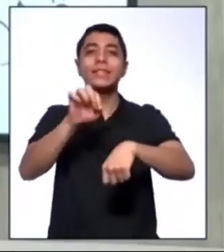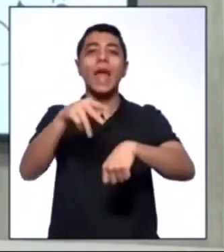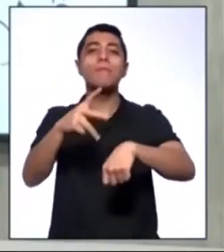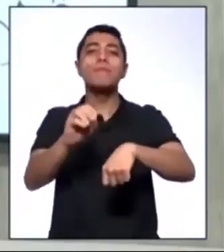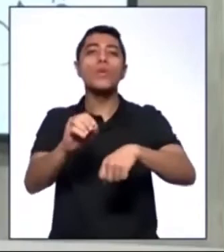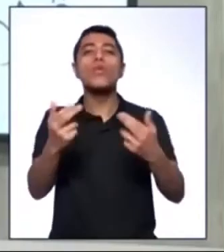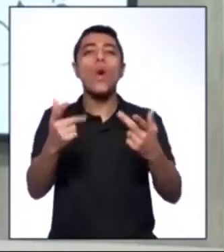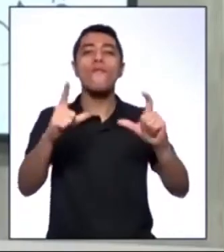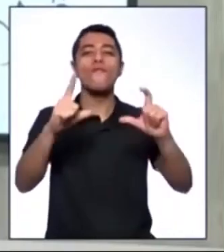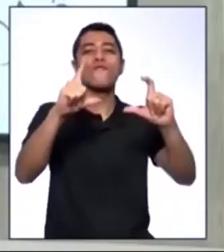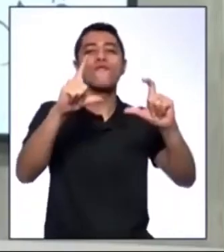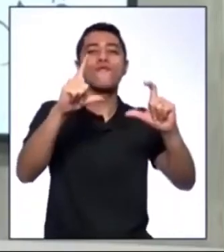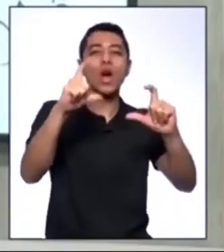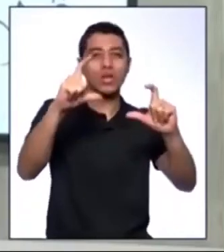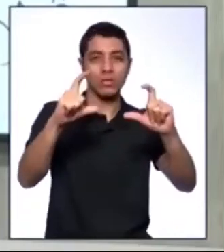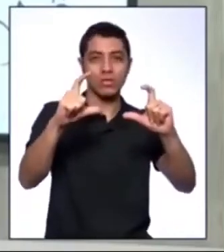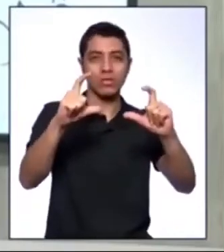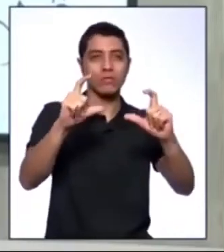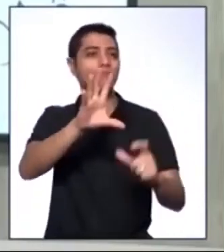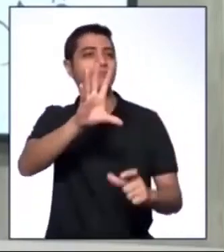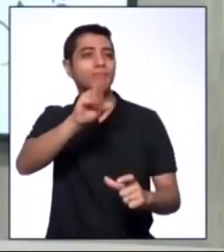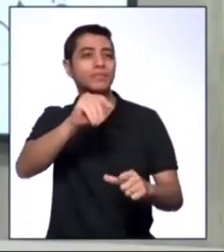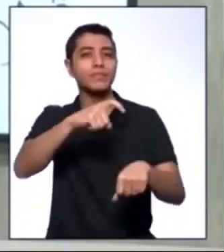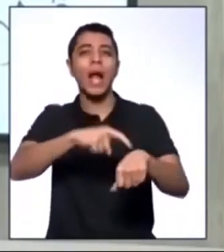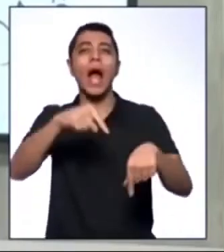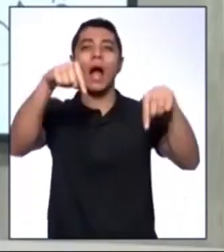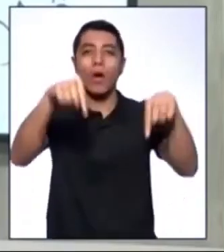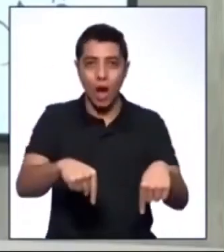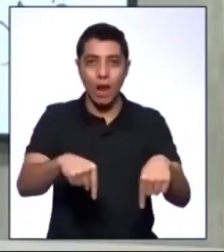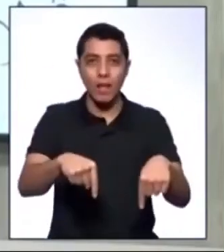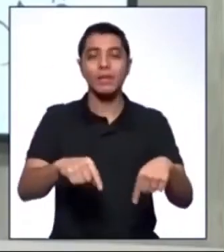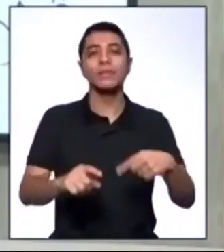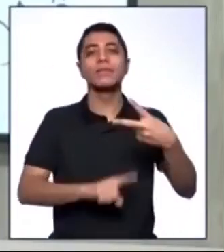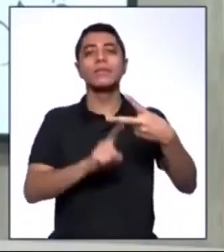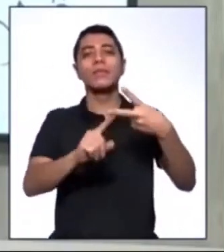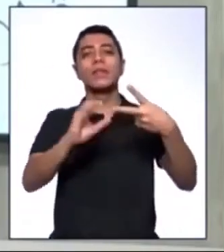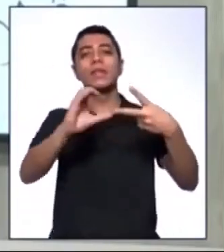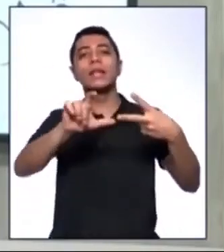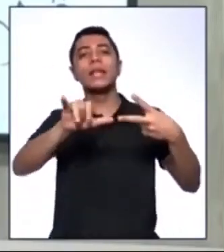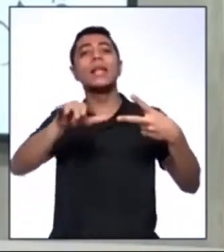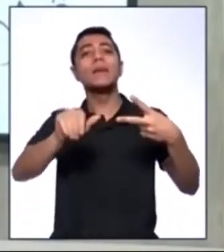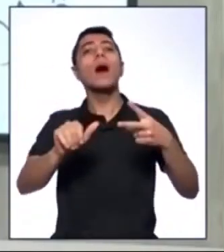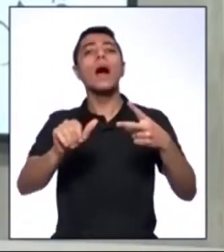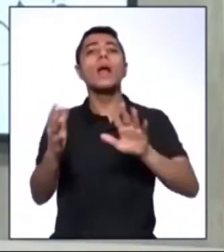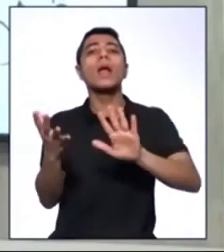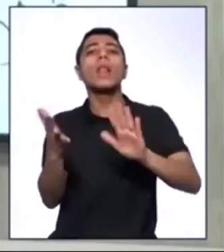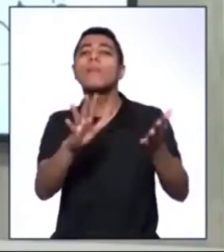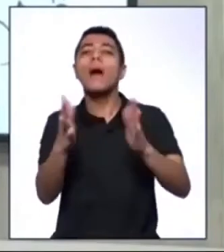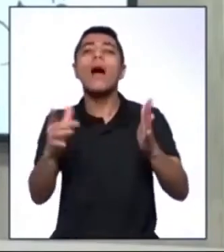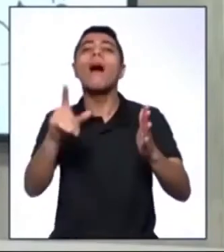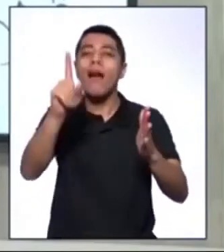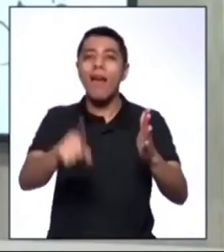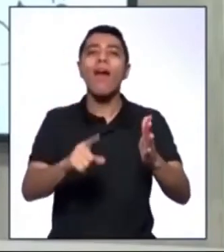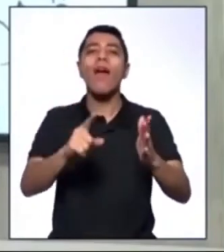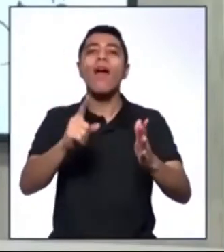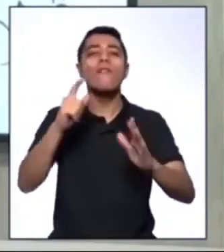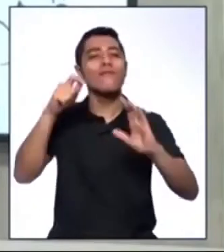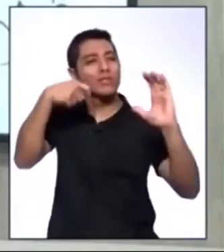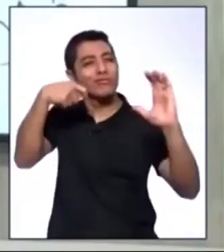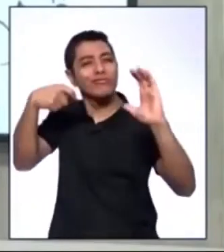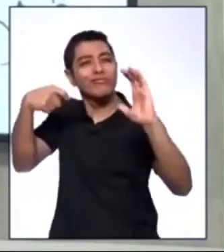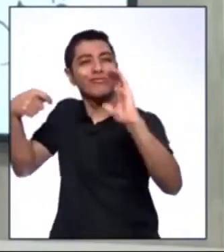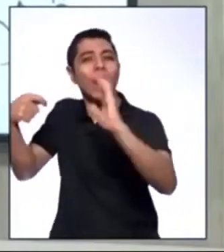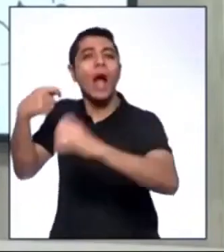longa-metragem e eu teria ali um encadeamento. Em algum momento do ano, é mais quente e mais chuvoso. Em outro momento do ano, é mais ameno e